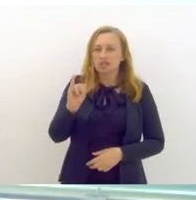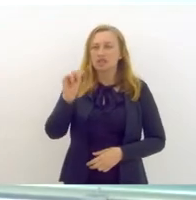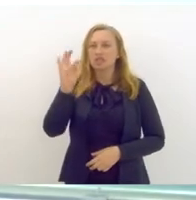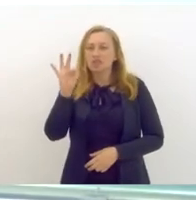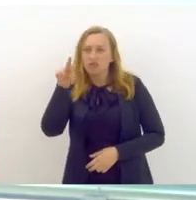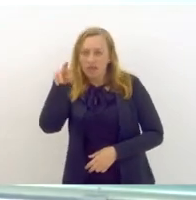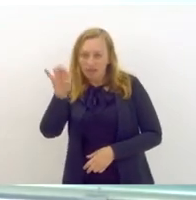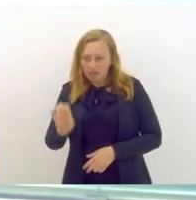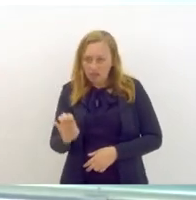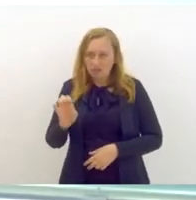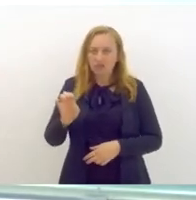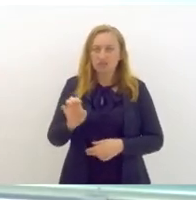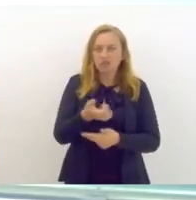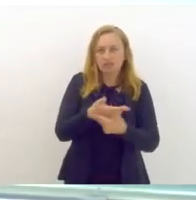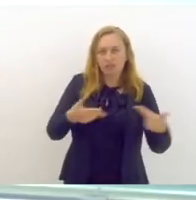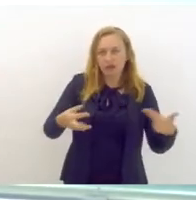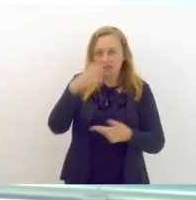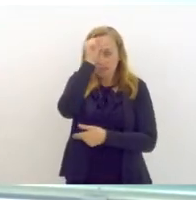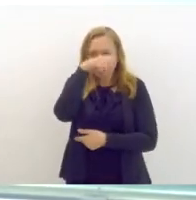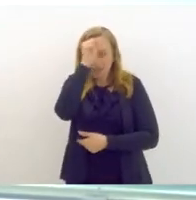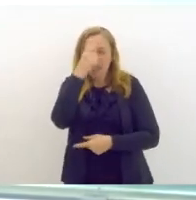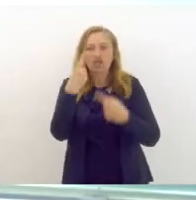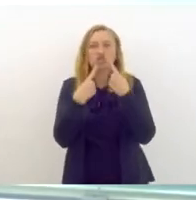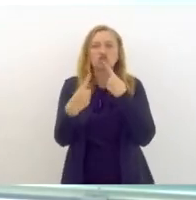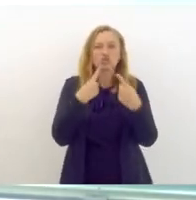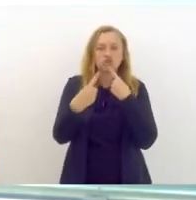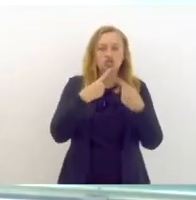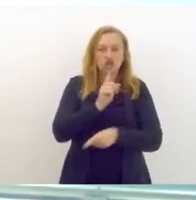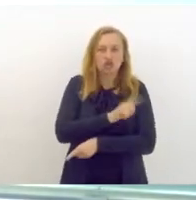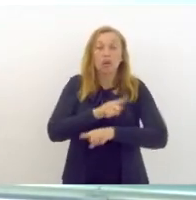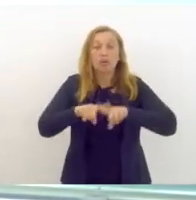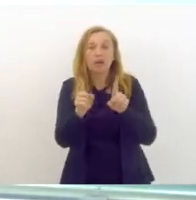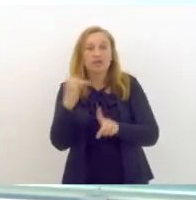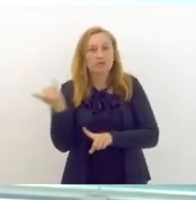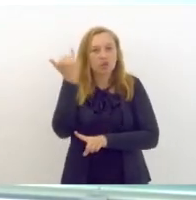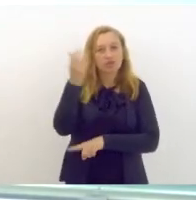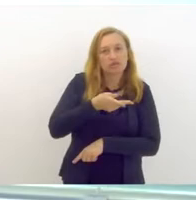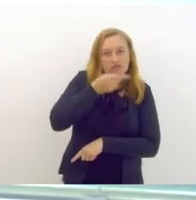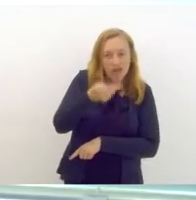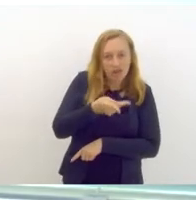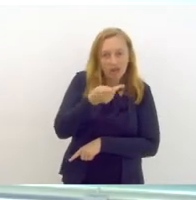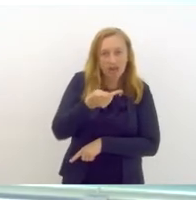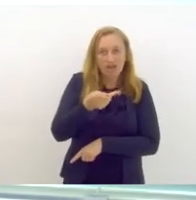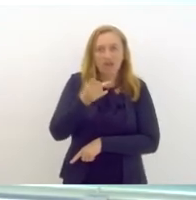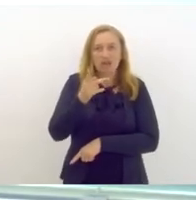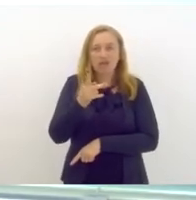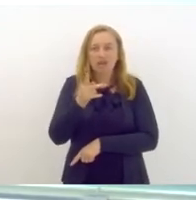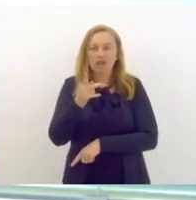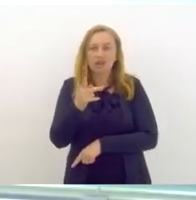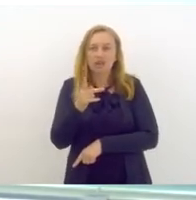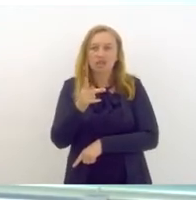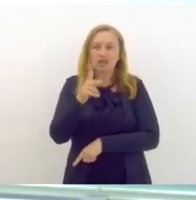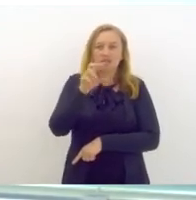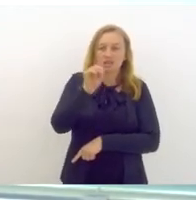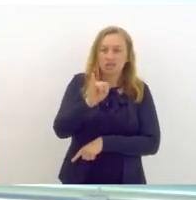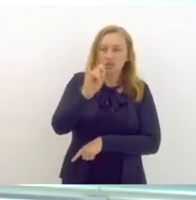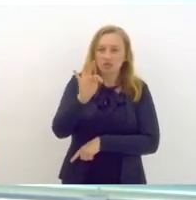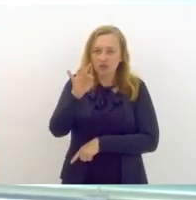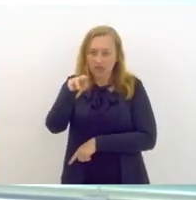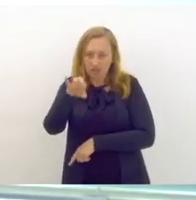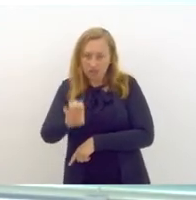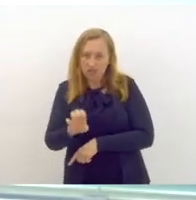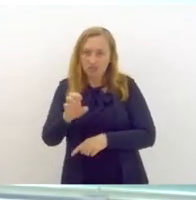tem muito a aprender e a discutir no âmbito da gestão. Mas é importante dizer que a Refúgio de Vida Silvestre, apesar de estar no grupo